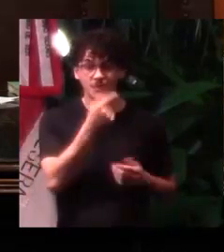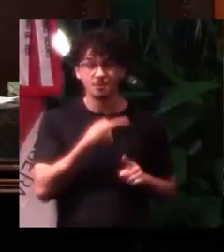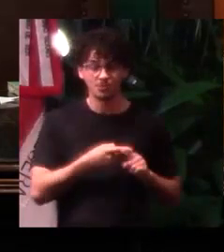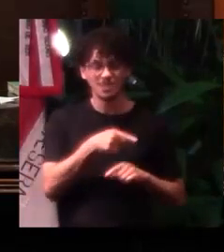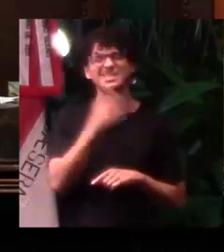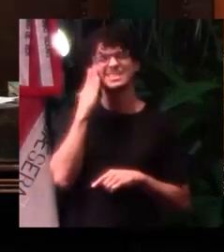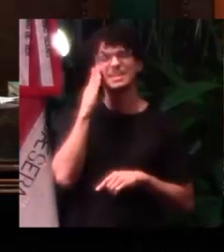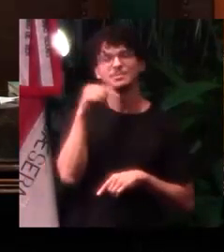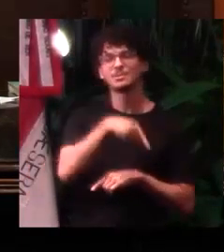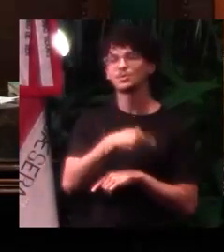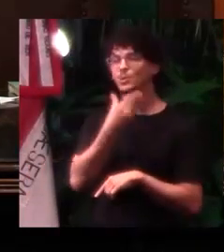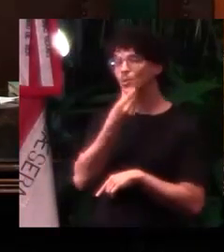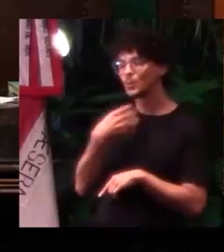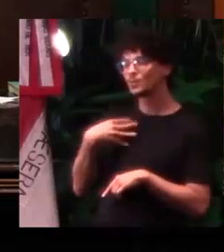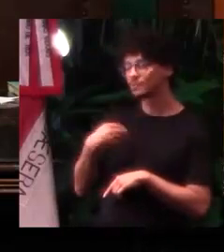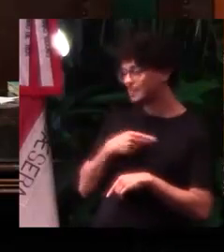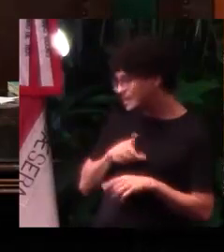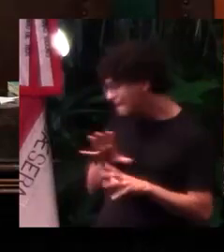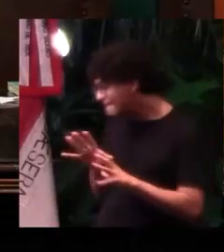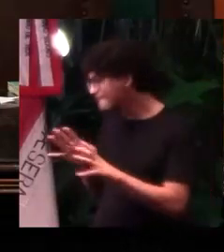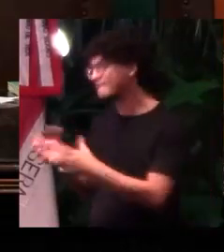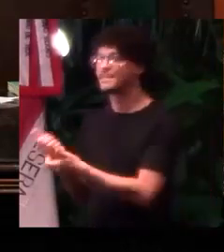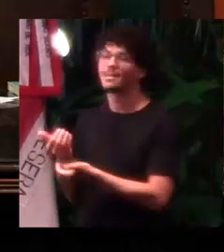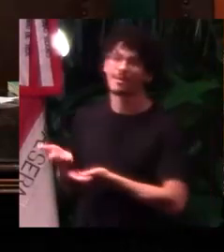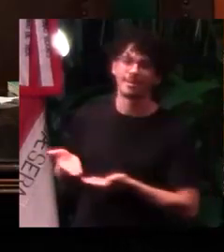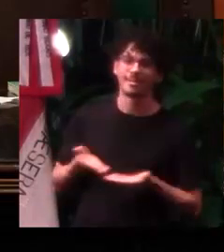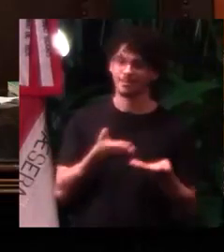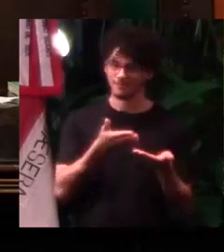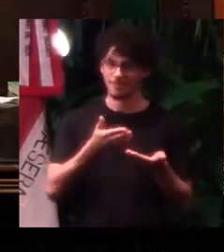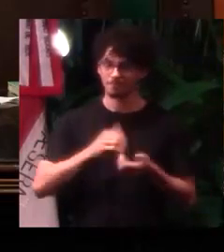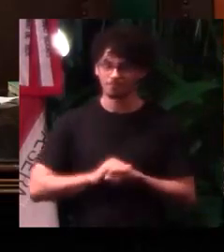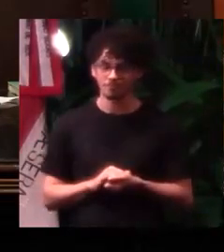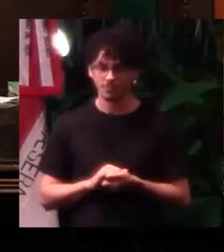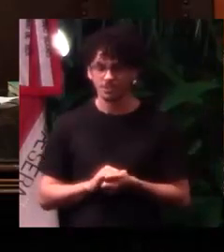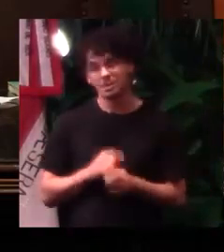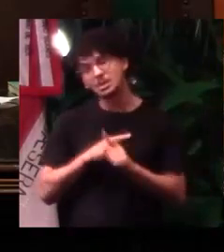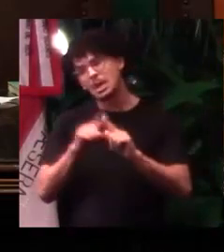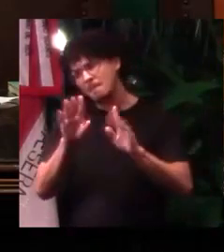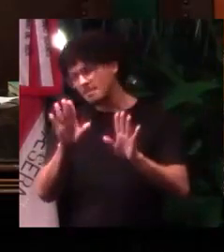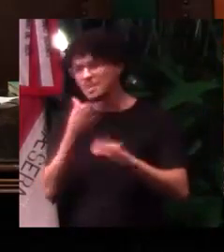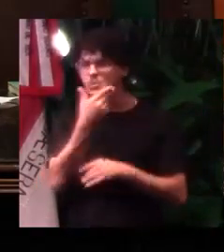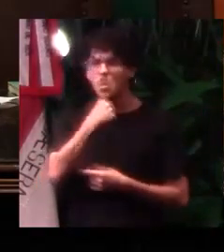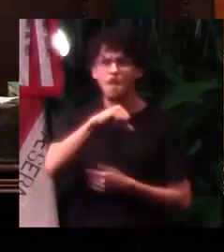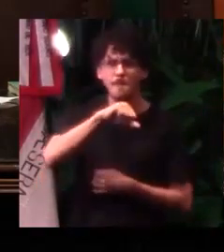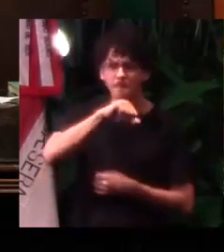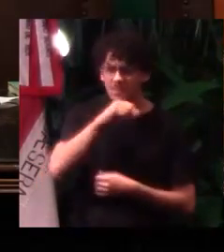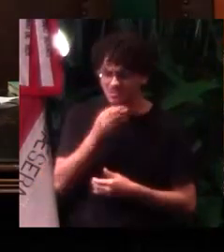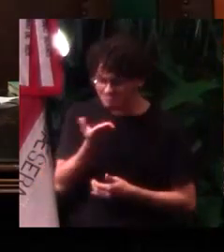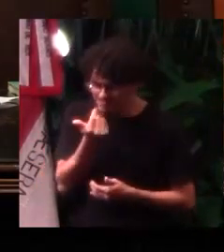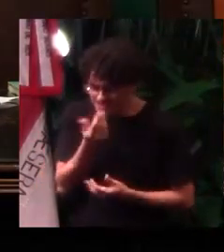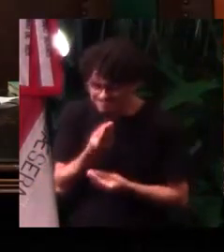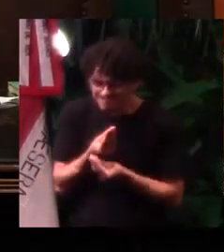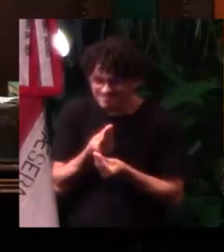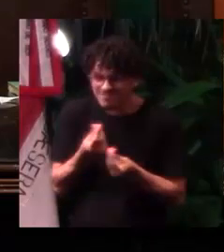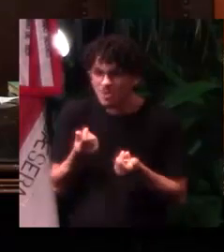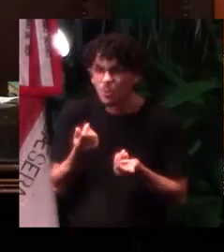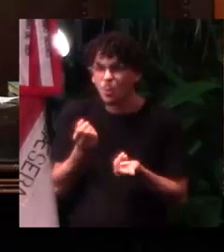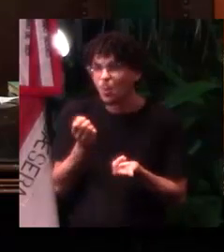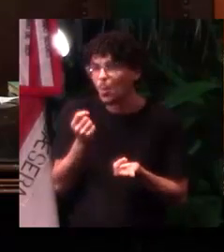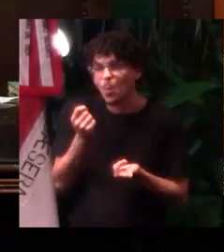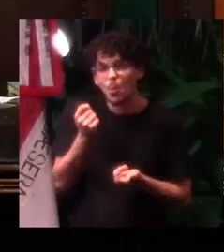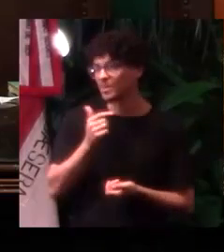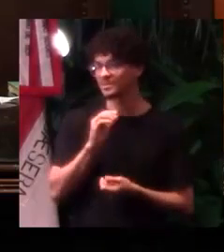para o pai de uma forma ali mais bonitinha, mais arrumadinha. Mas o pai quase nada comia. Ele fala